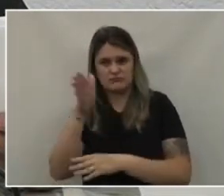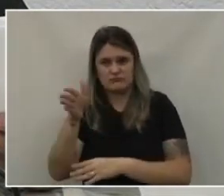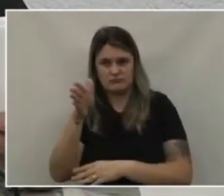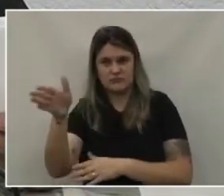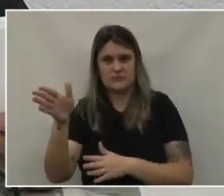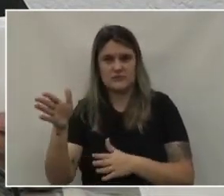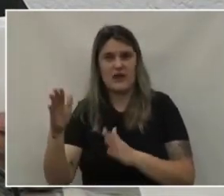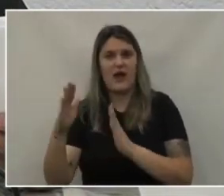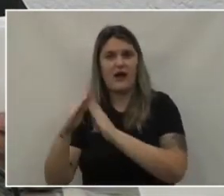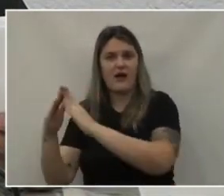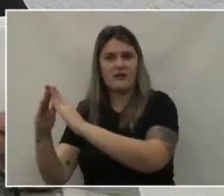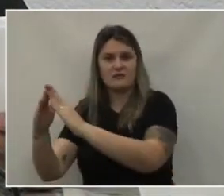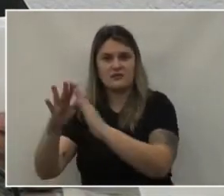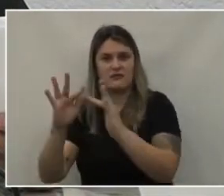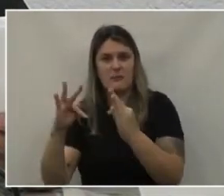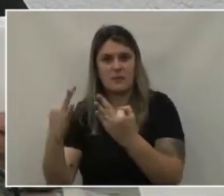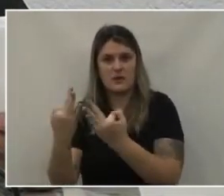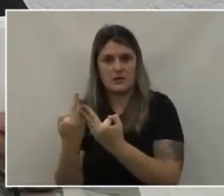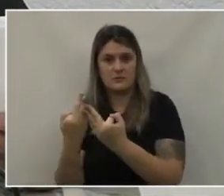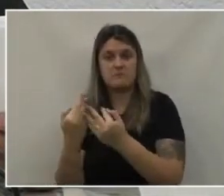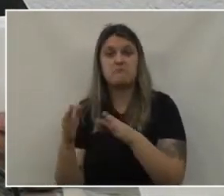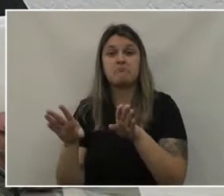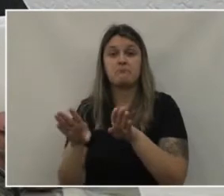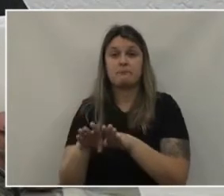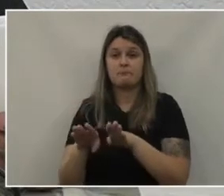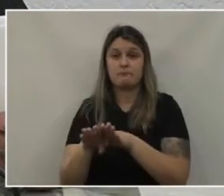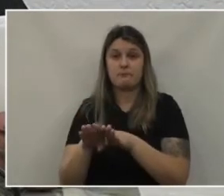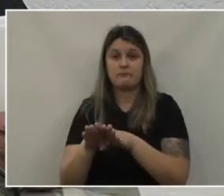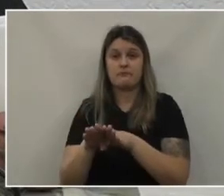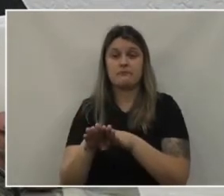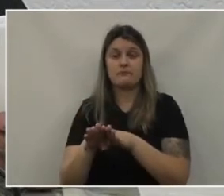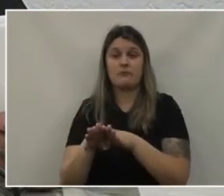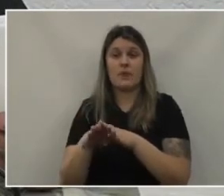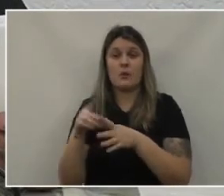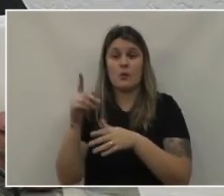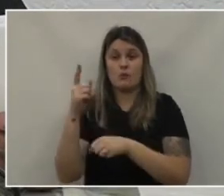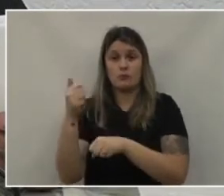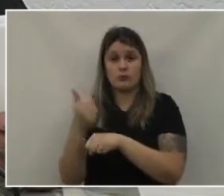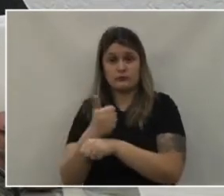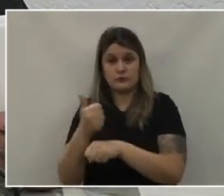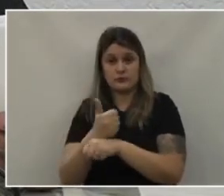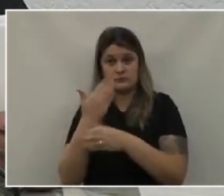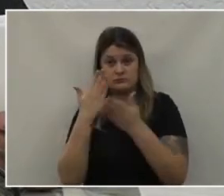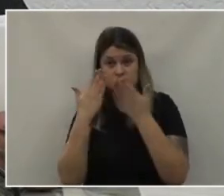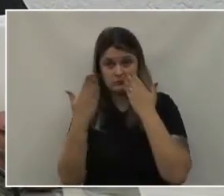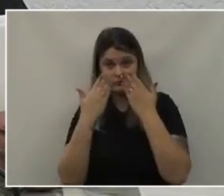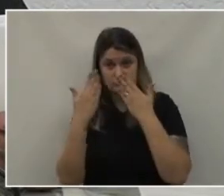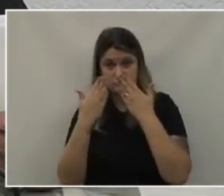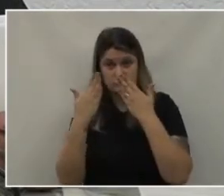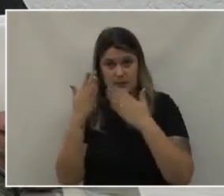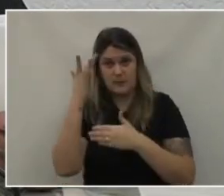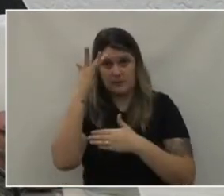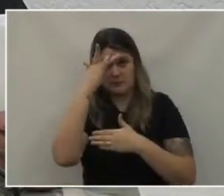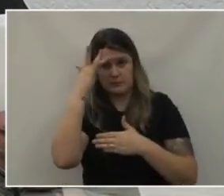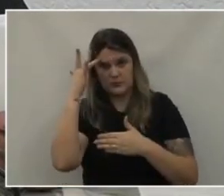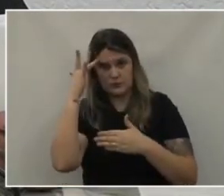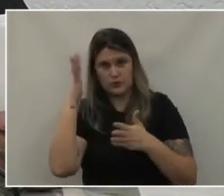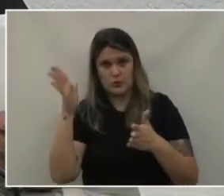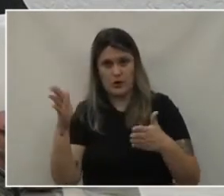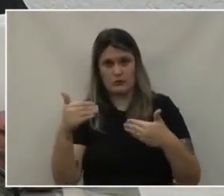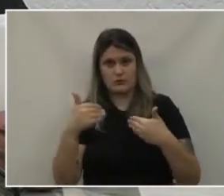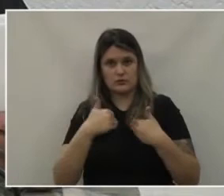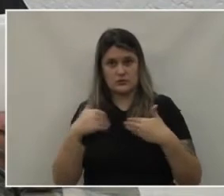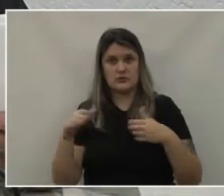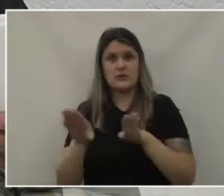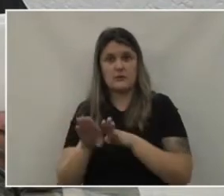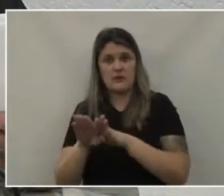transtorno. Junto a isso, a disponibilização de um profissional de psicologia, tanto para a pessoa portadora como para